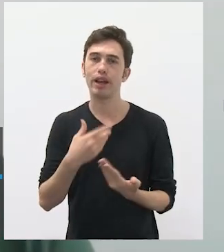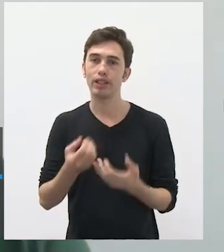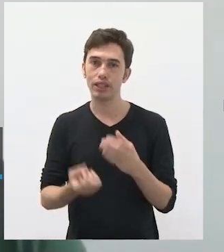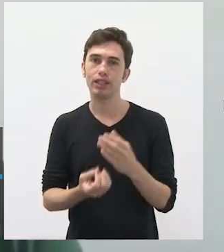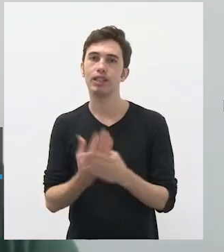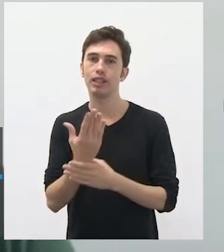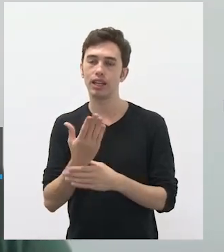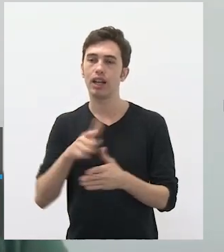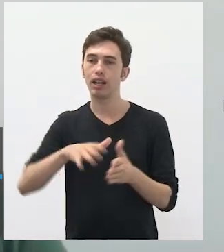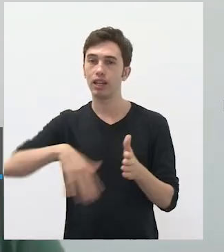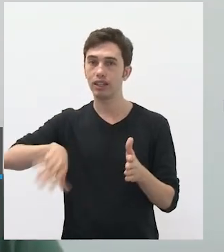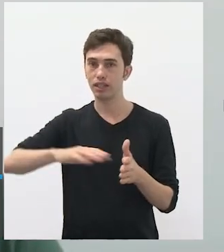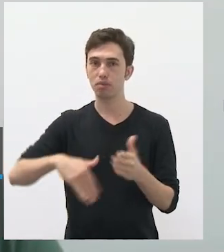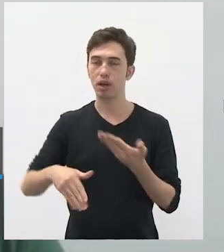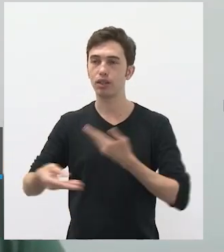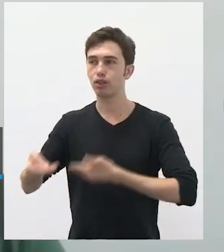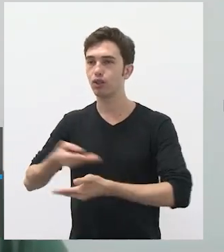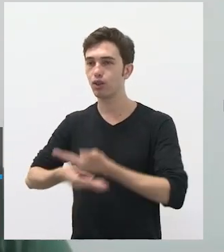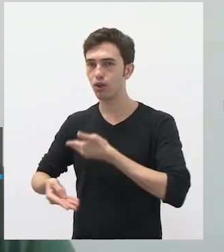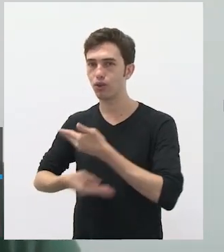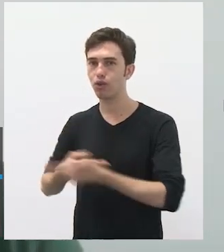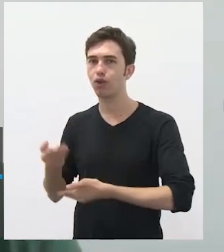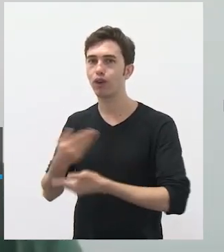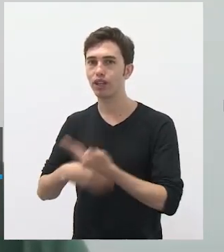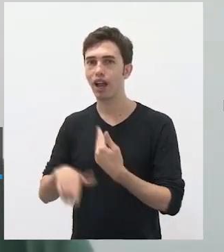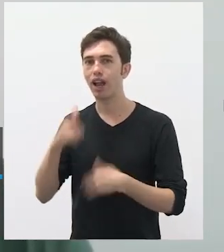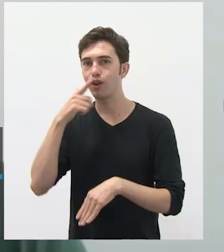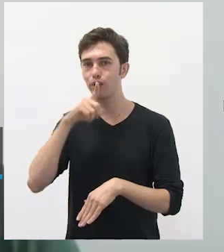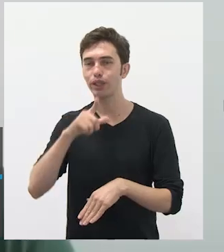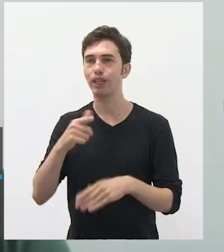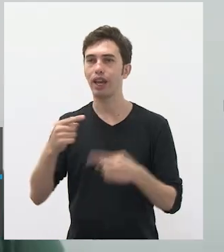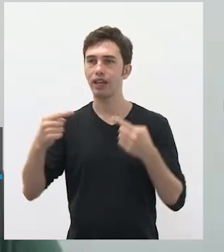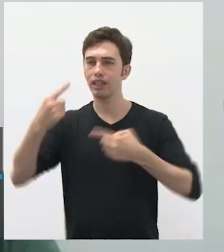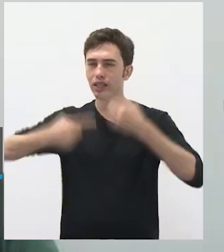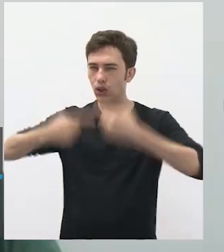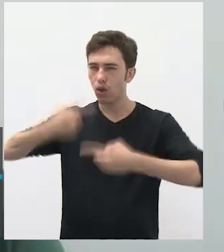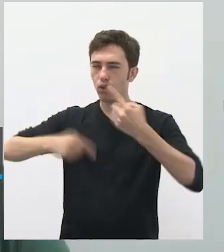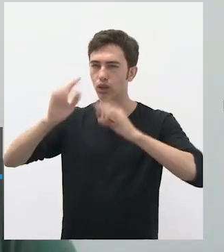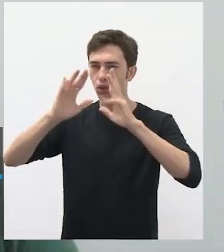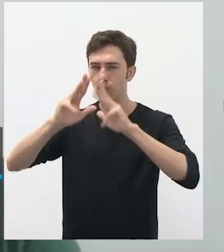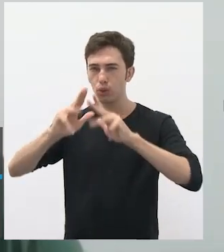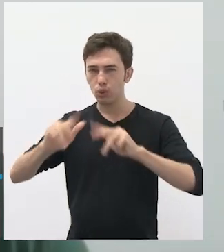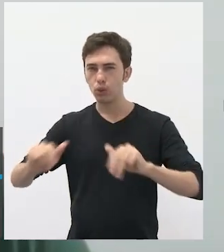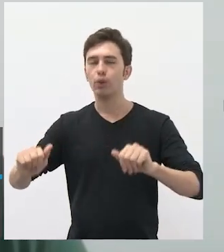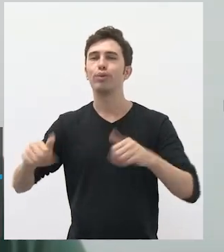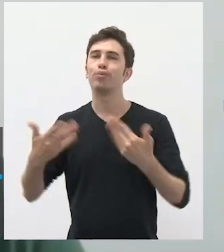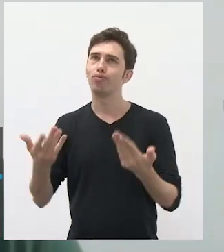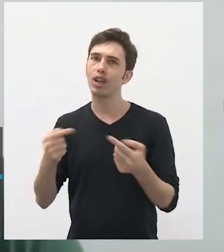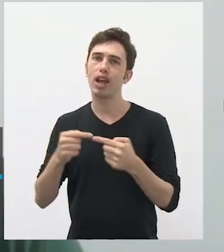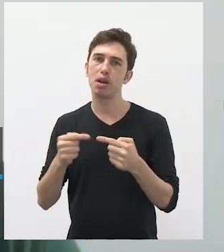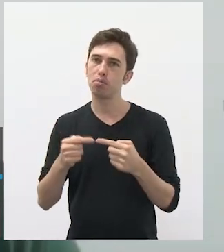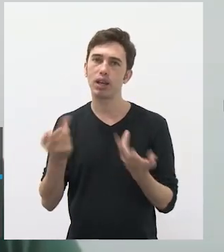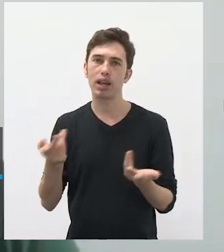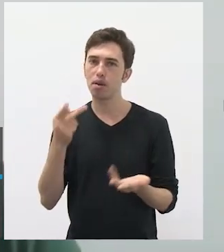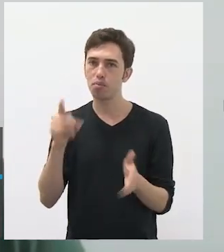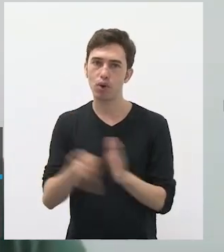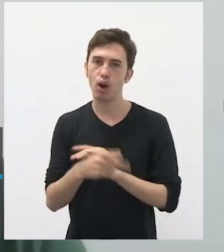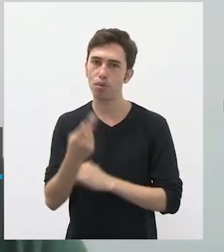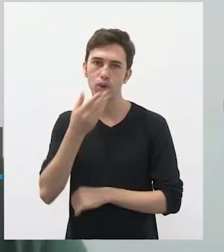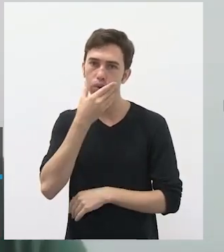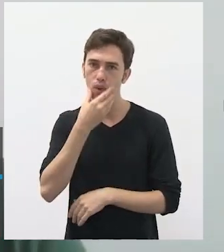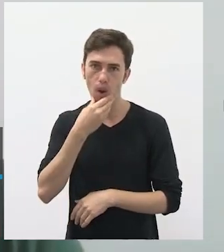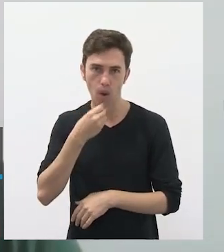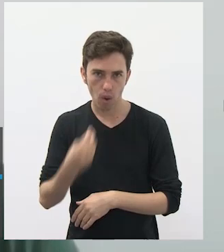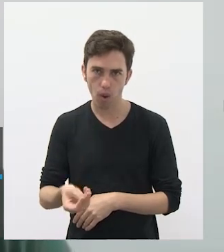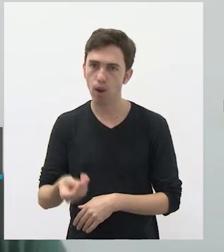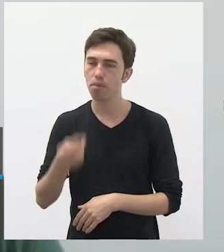espaço de convivência de modo a minimizar esses conflitos que, como o Mário disse, são inerentes aí à natureza humana, por